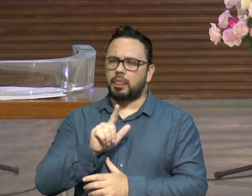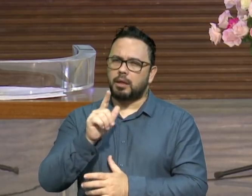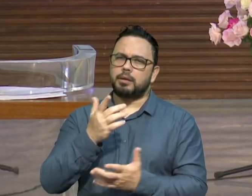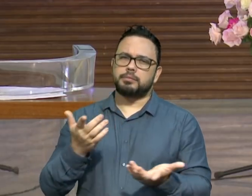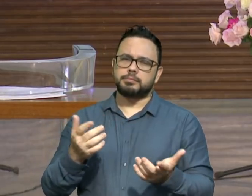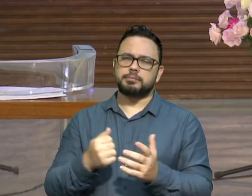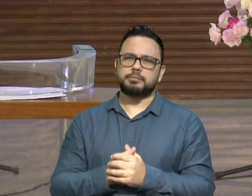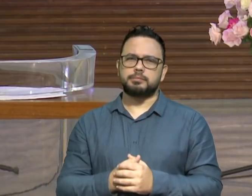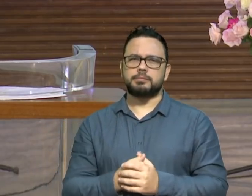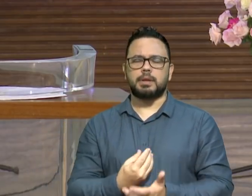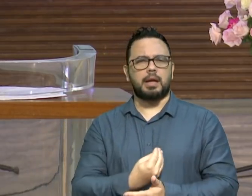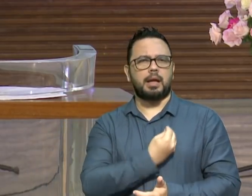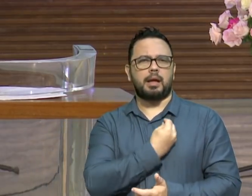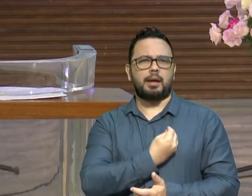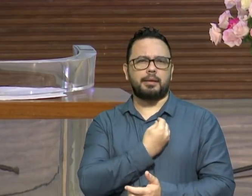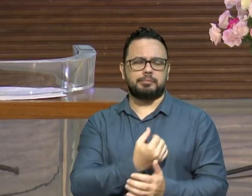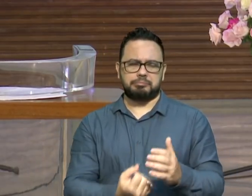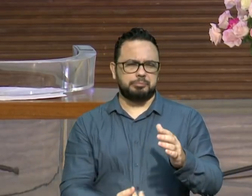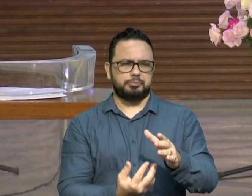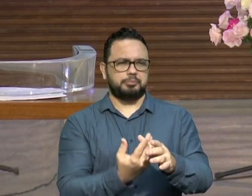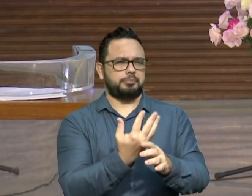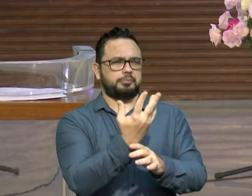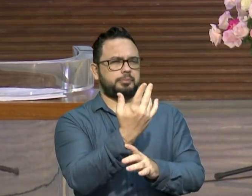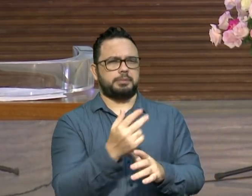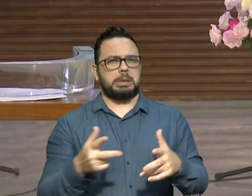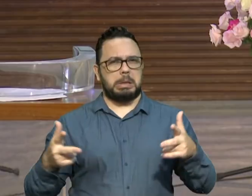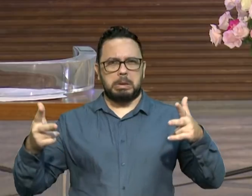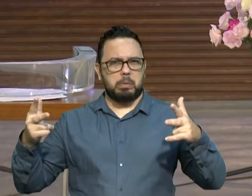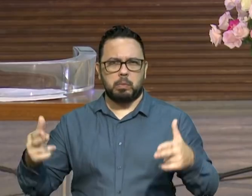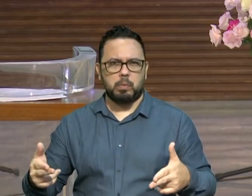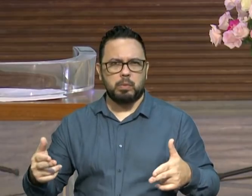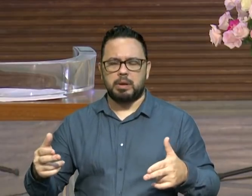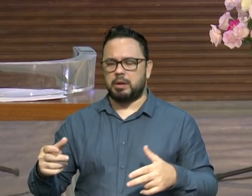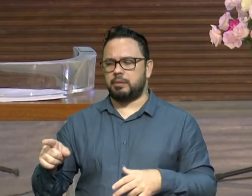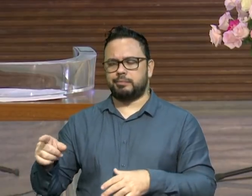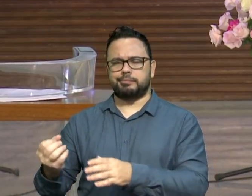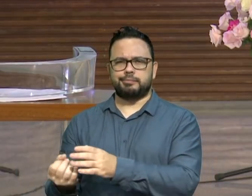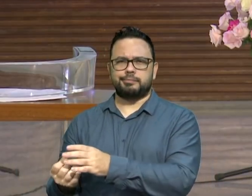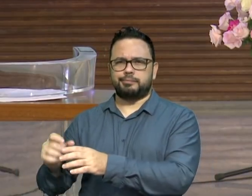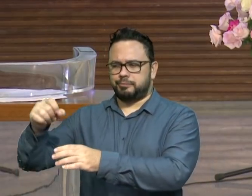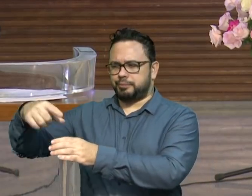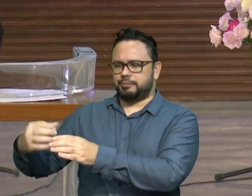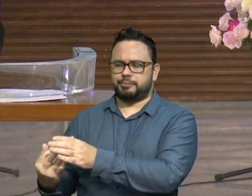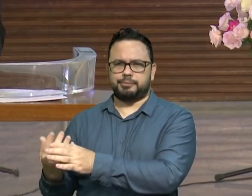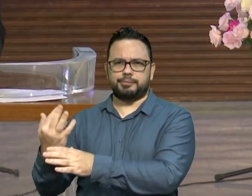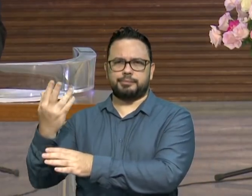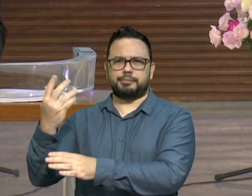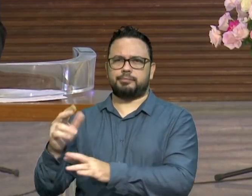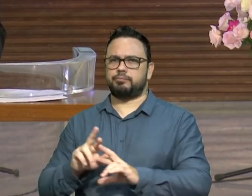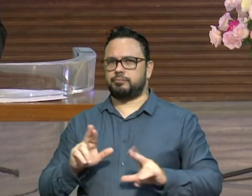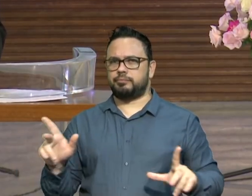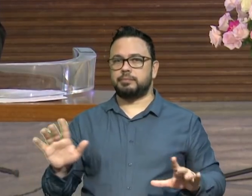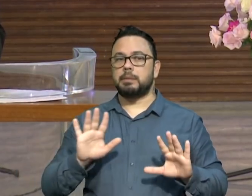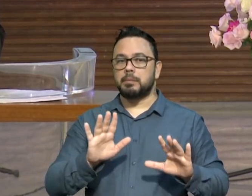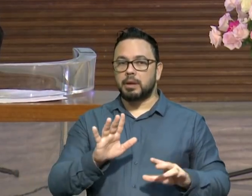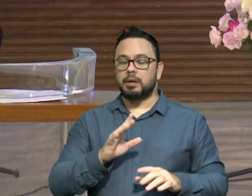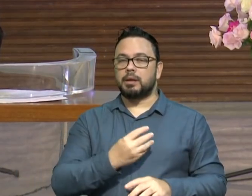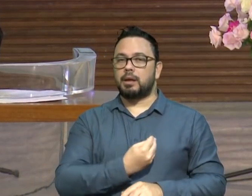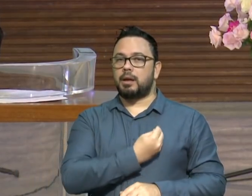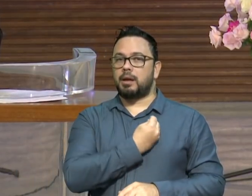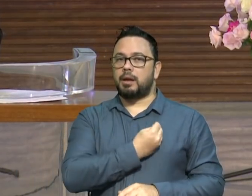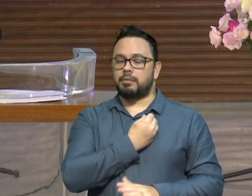a vida não é é constituída das mesmas partículas mas nós não perdemos a nossa